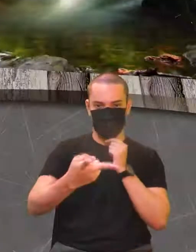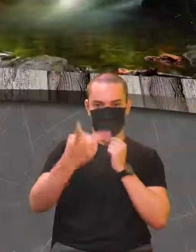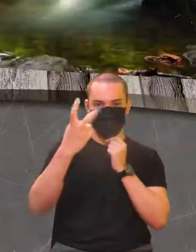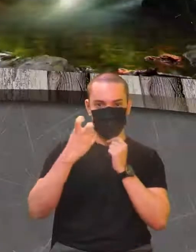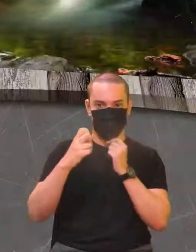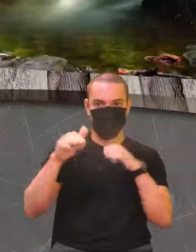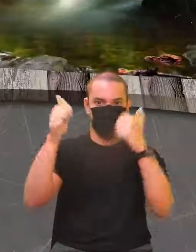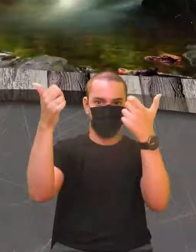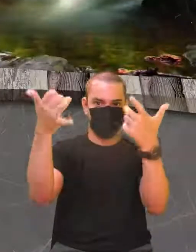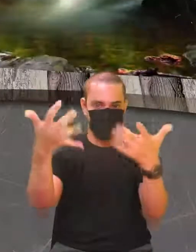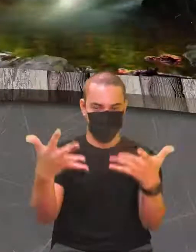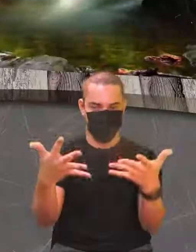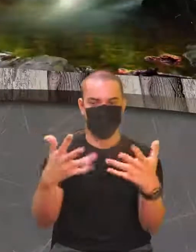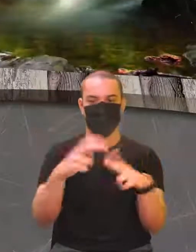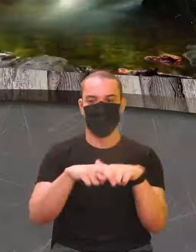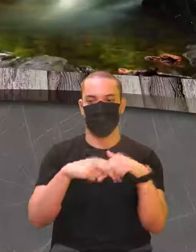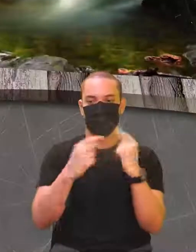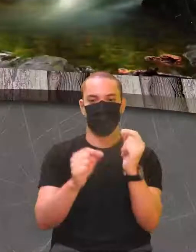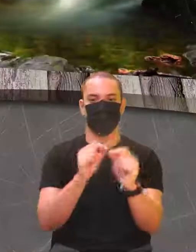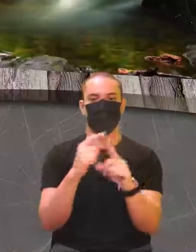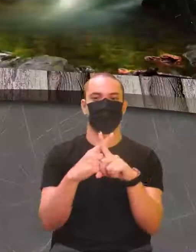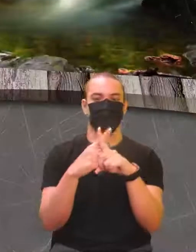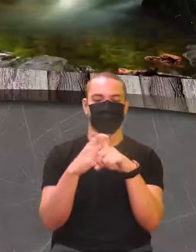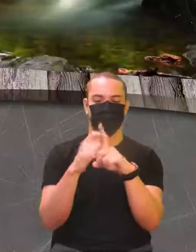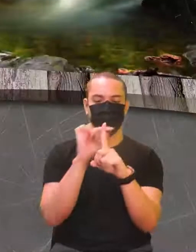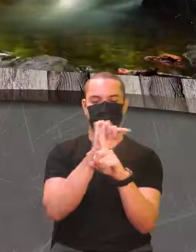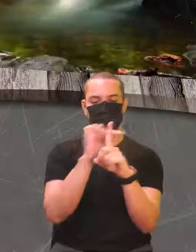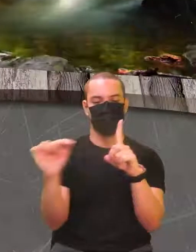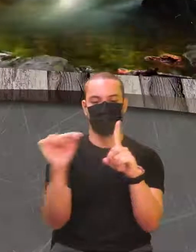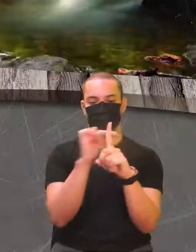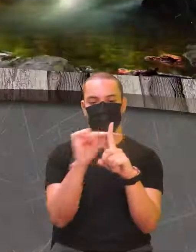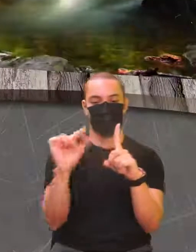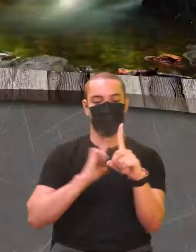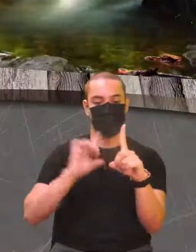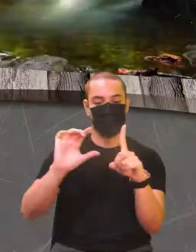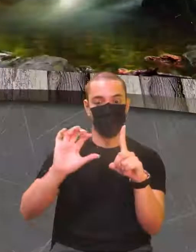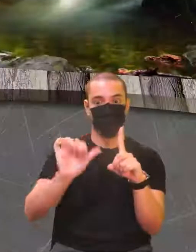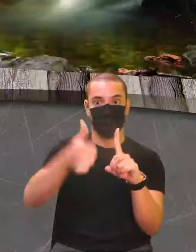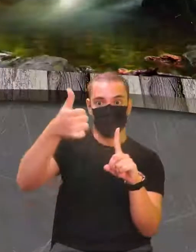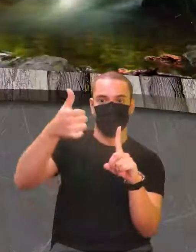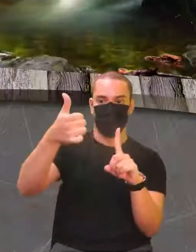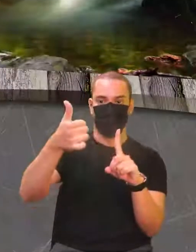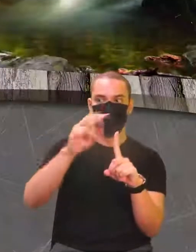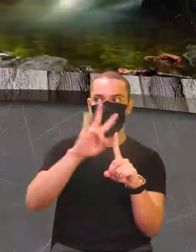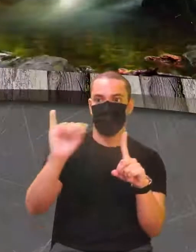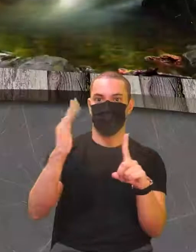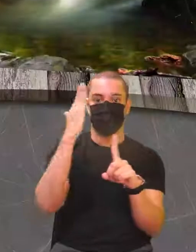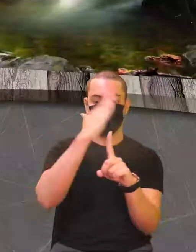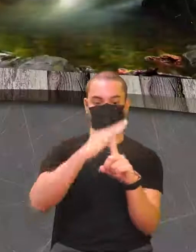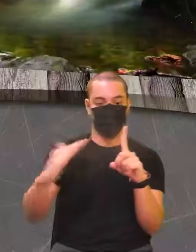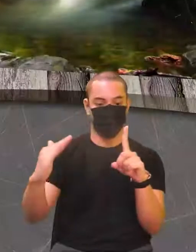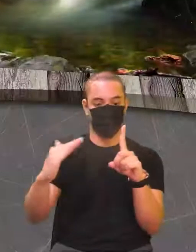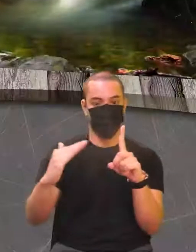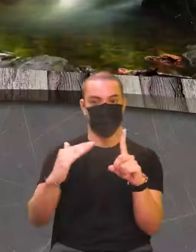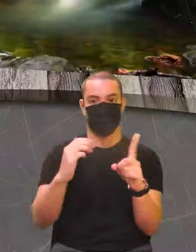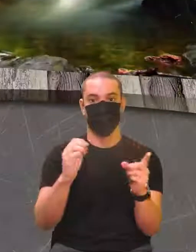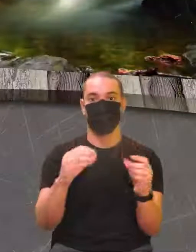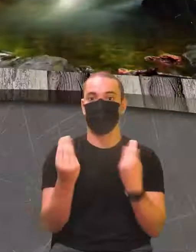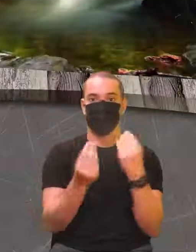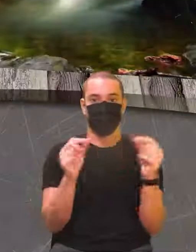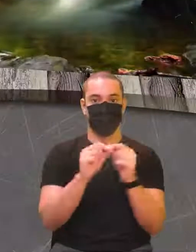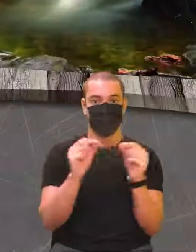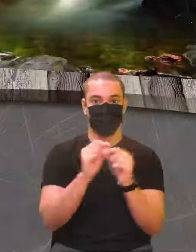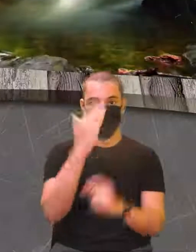percebe, né? Então tá, os centrômeros vão ter aquela constrição primária que vão dividir essas partes